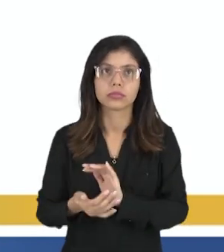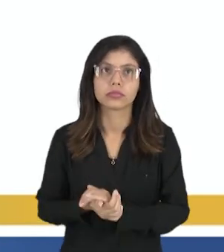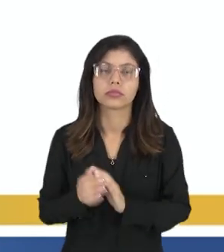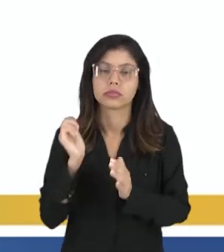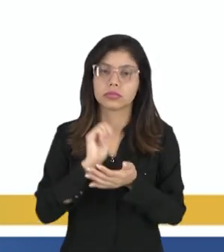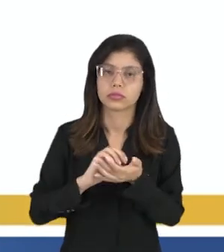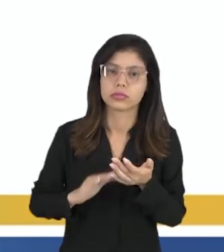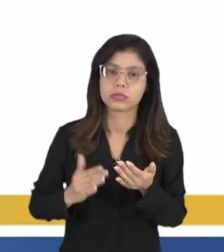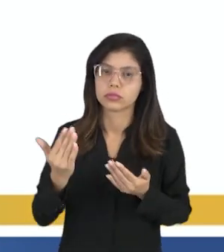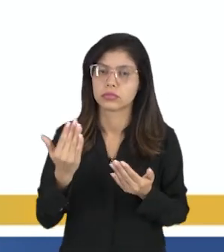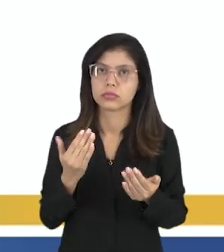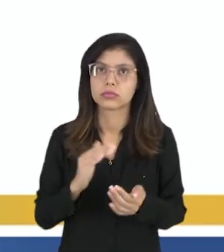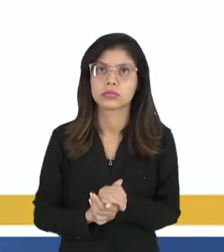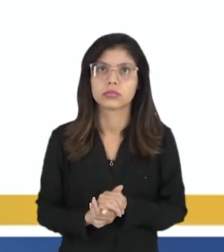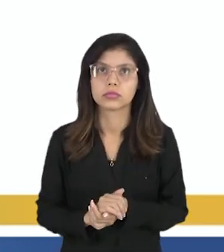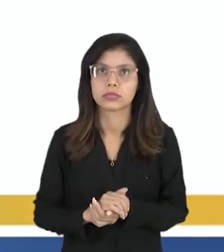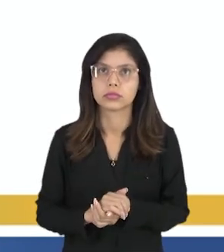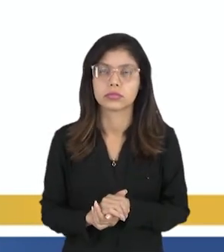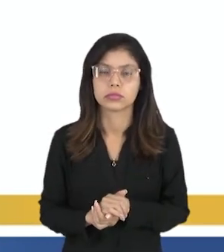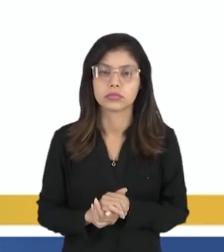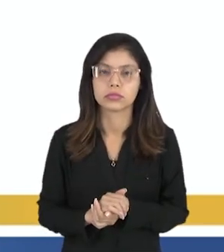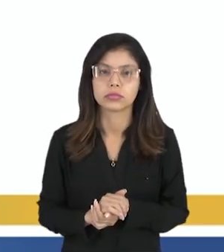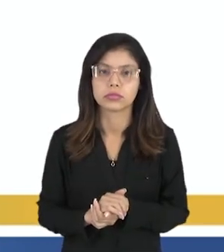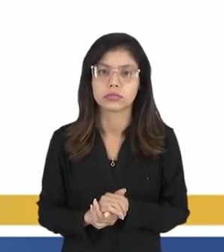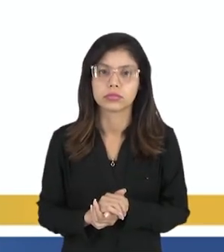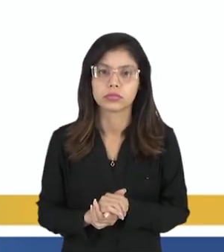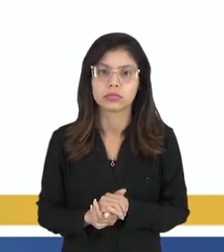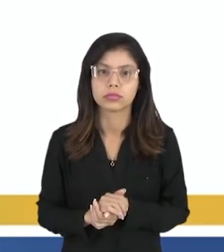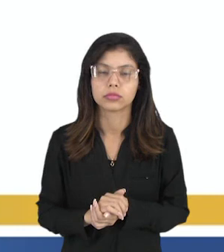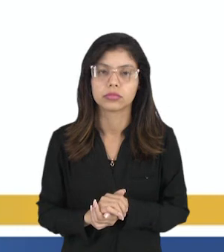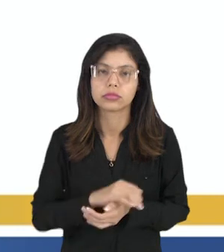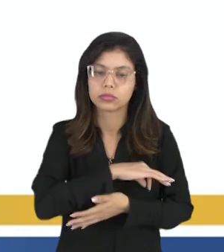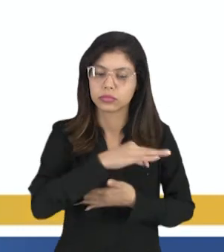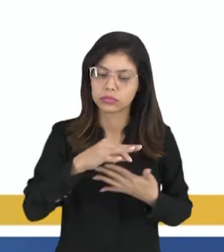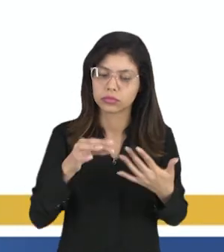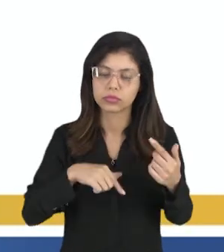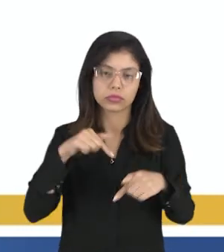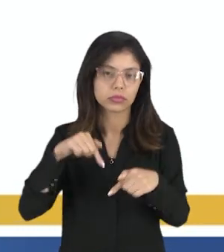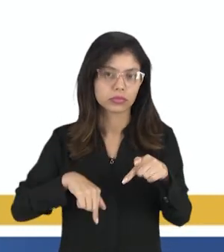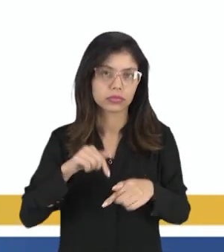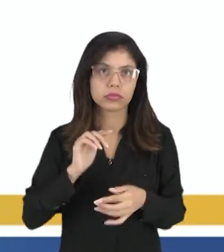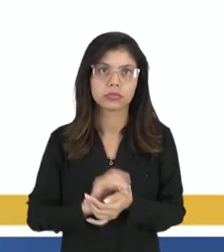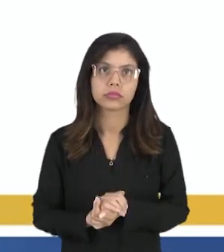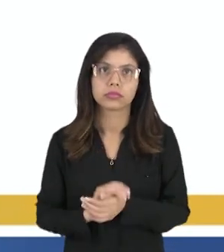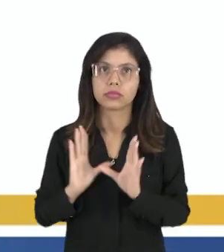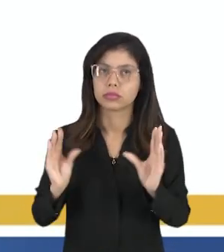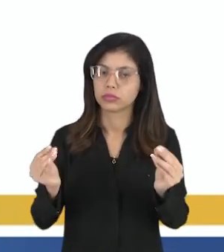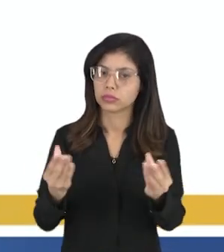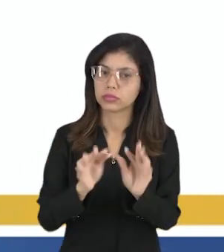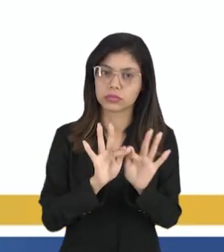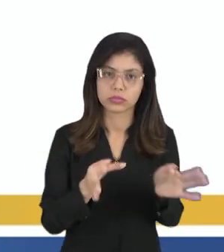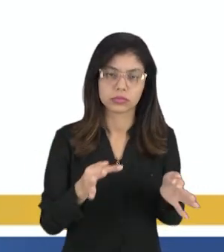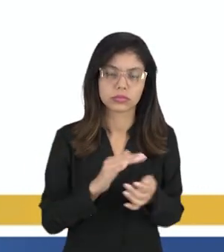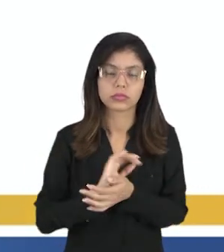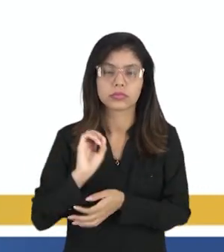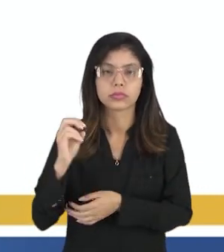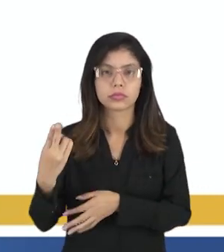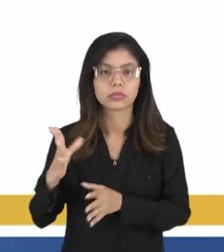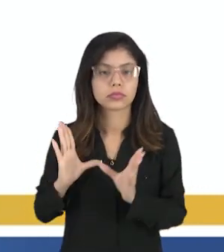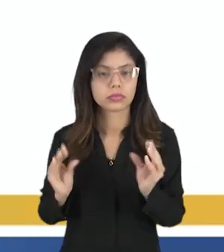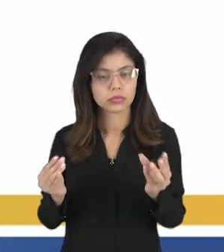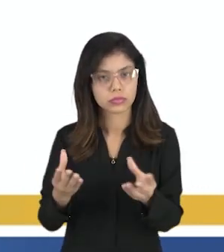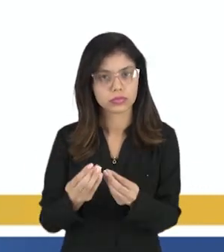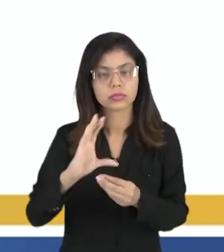é que a gente classifique? Se o que eles são? Se eles são elementos químicos, se eles são substâncias simples ou